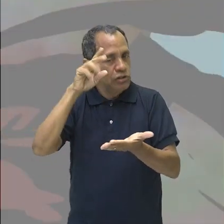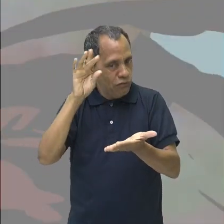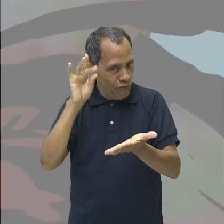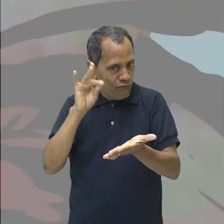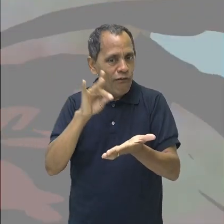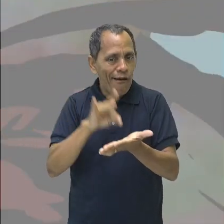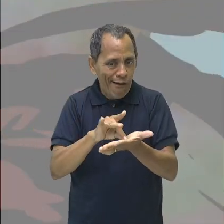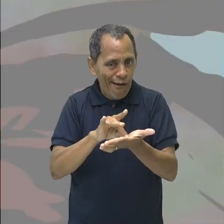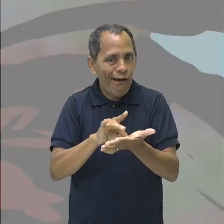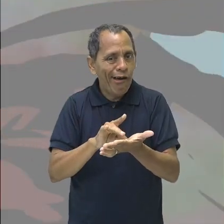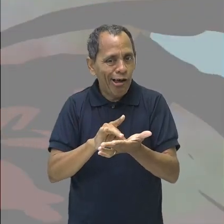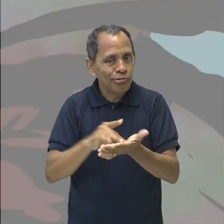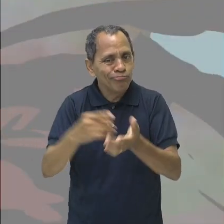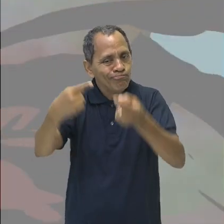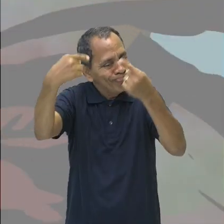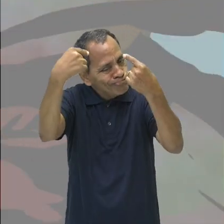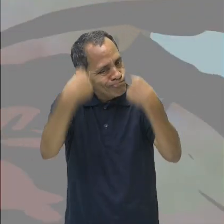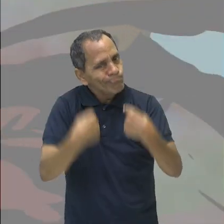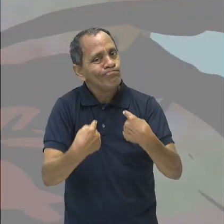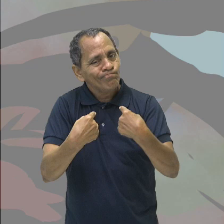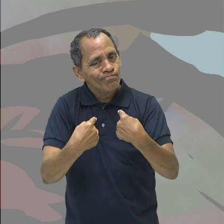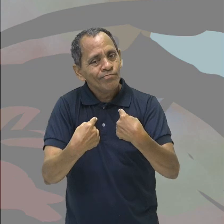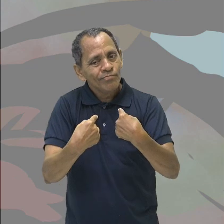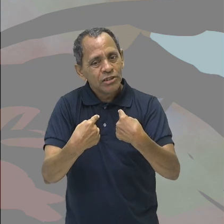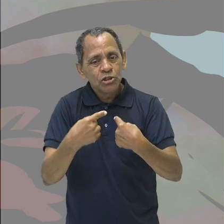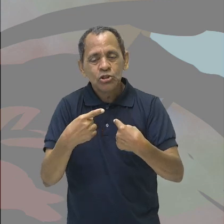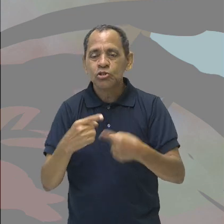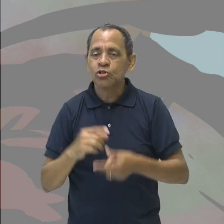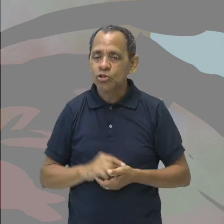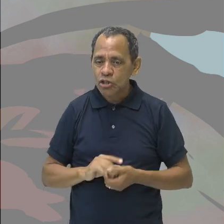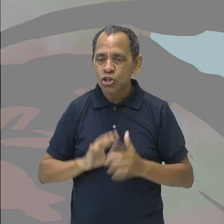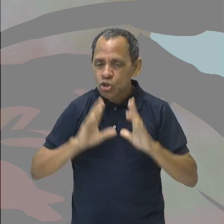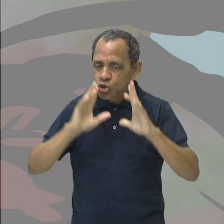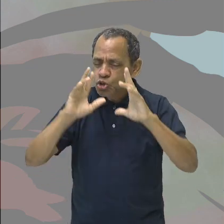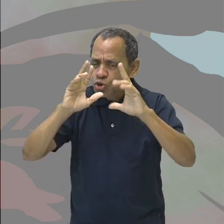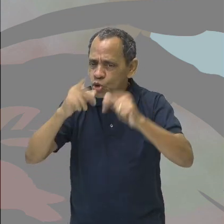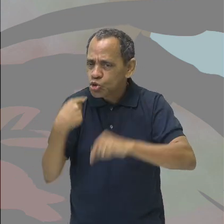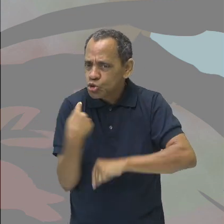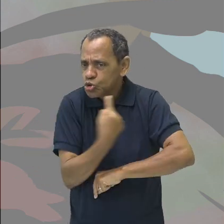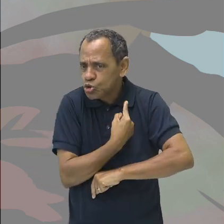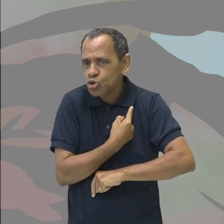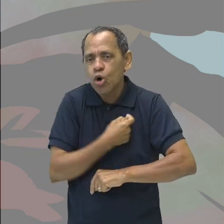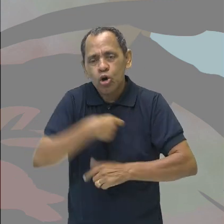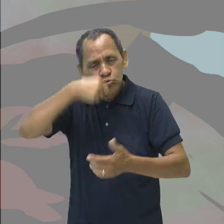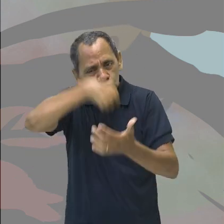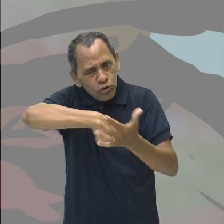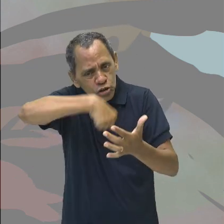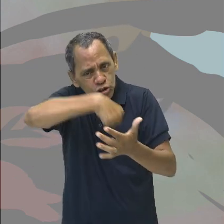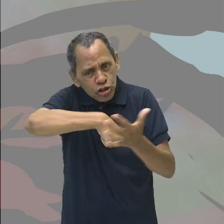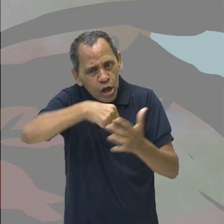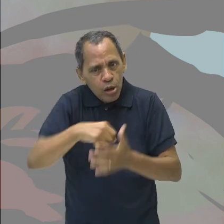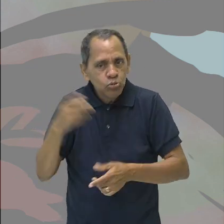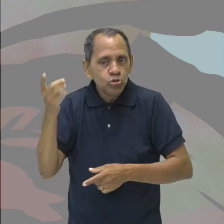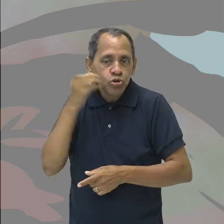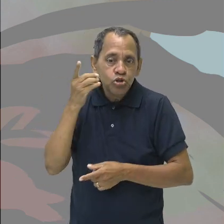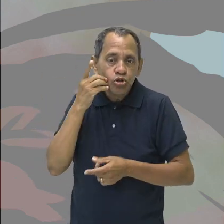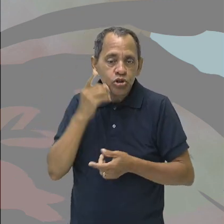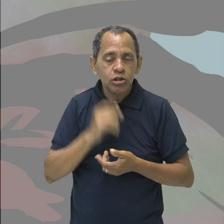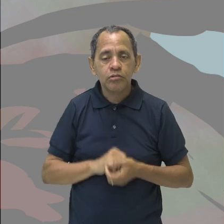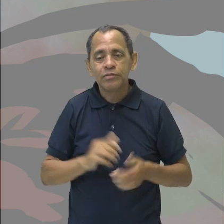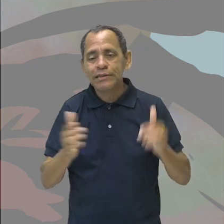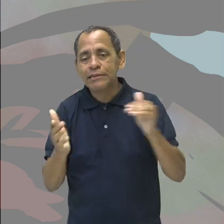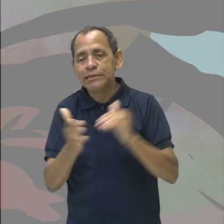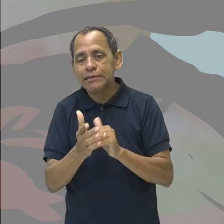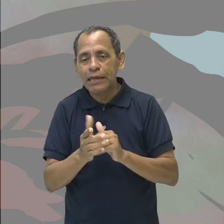que todos nós enfrentamos no dia a dia, desde embalagem de alimentos até eletrônicos que não